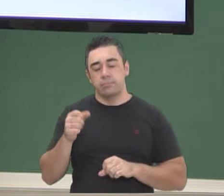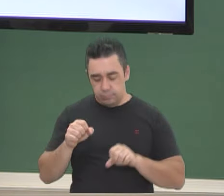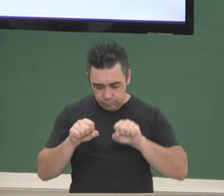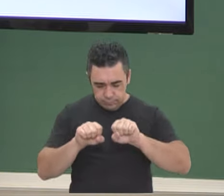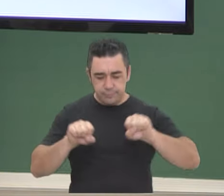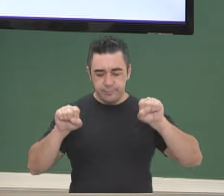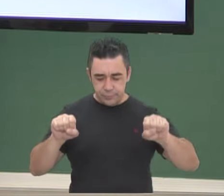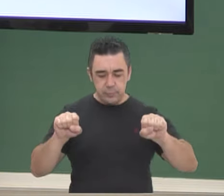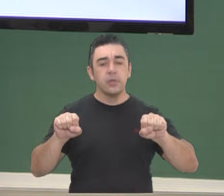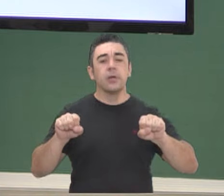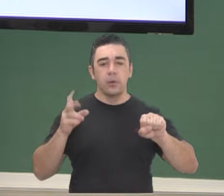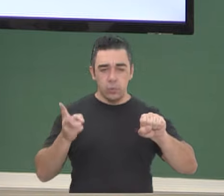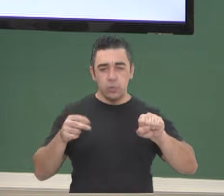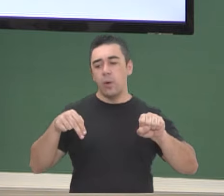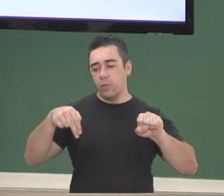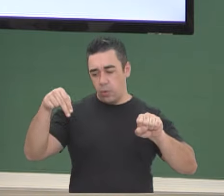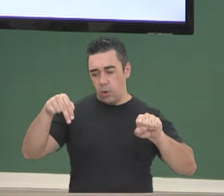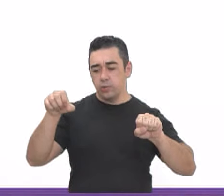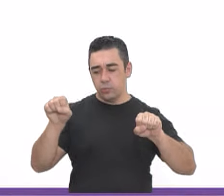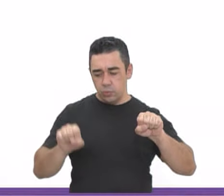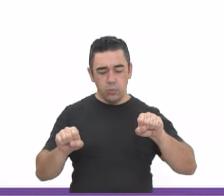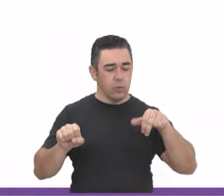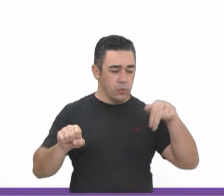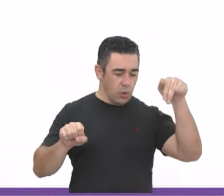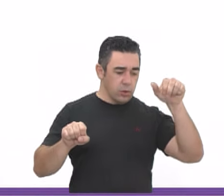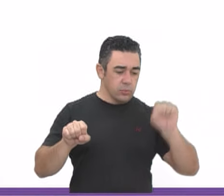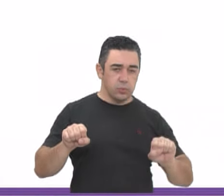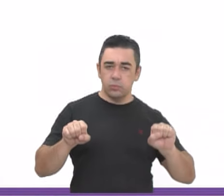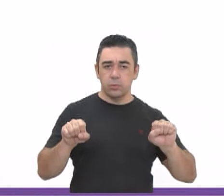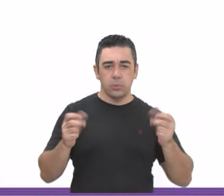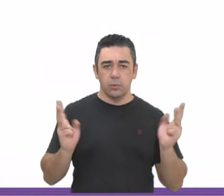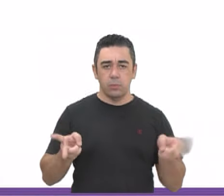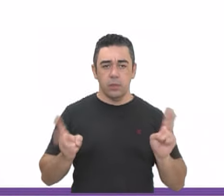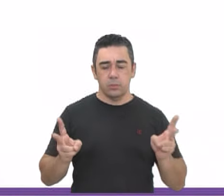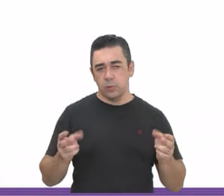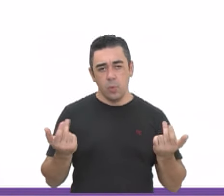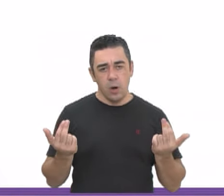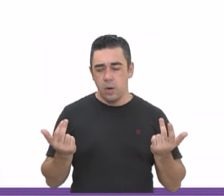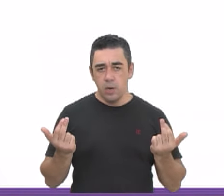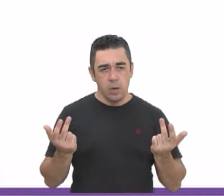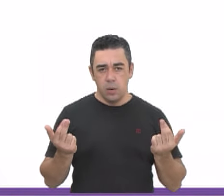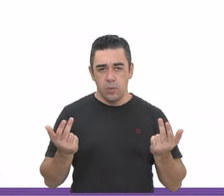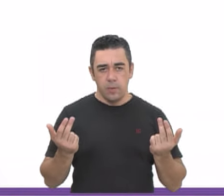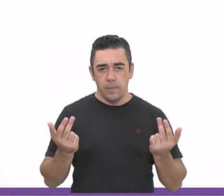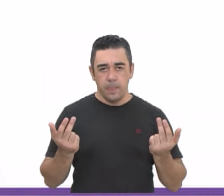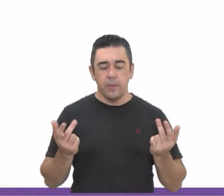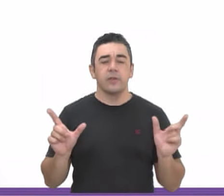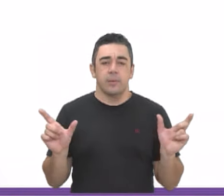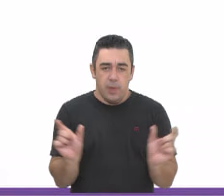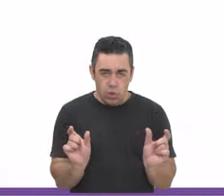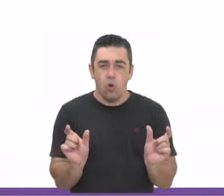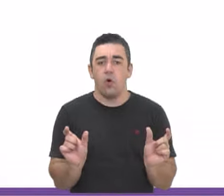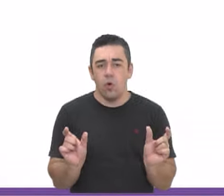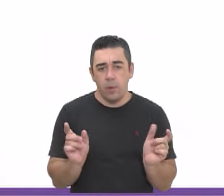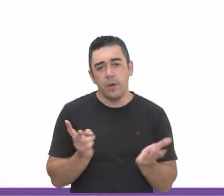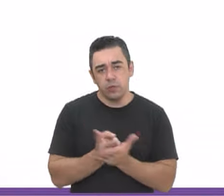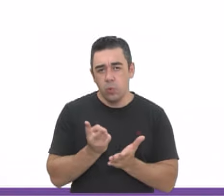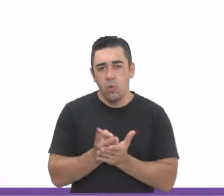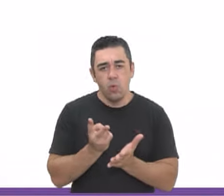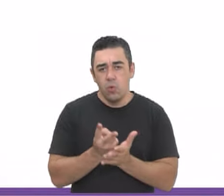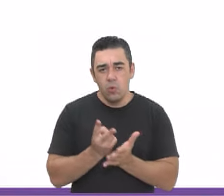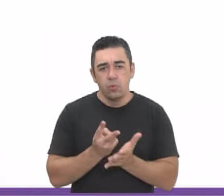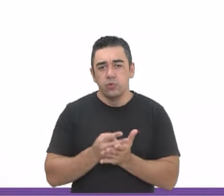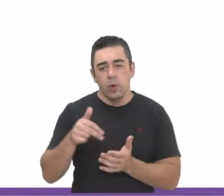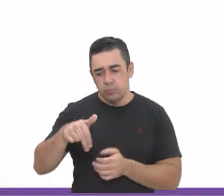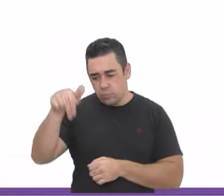automaticamente os novos irmãos criados passam a ter me responde então são dois irmãos menores mas